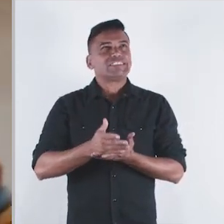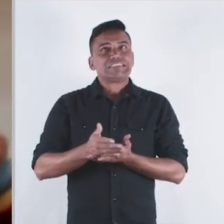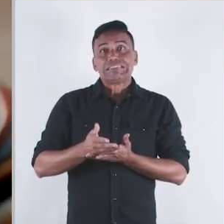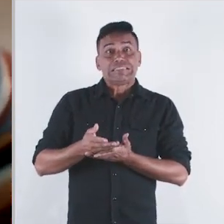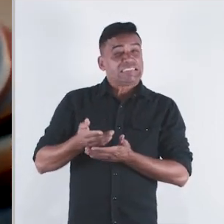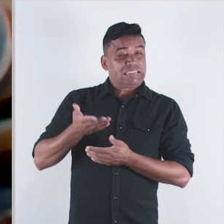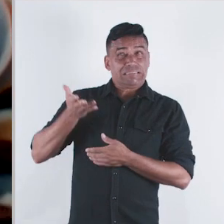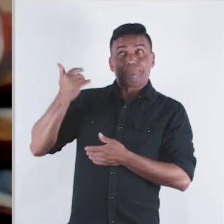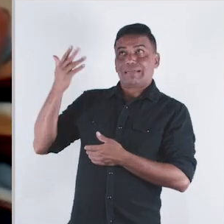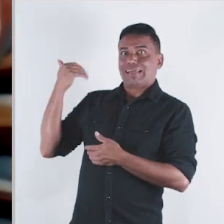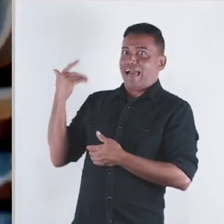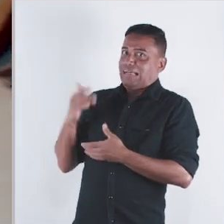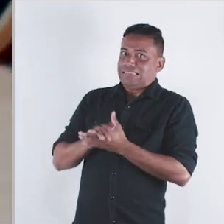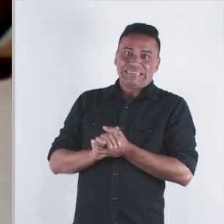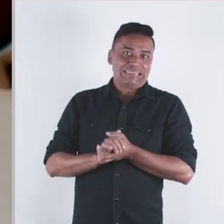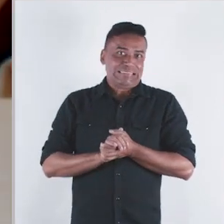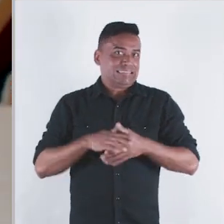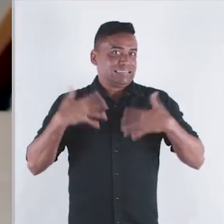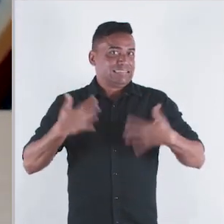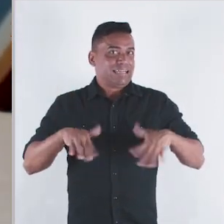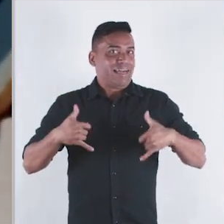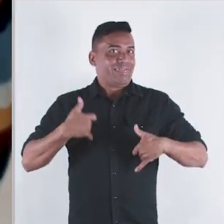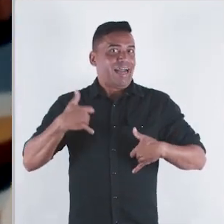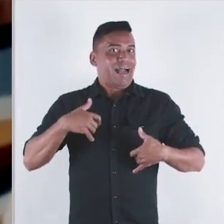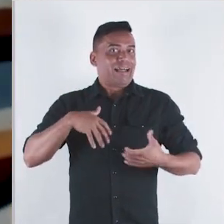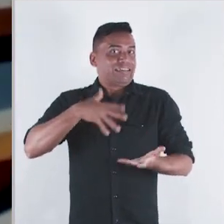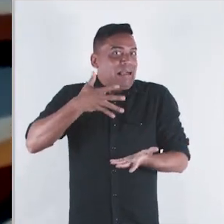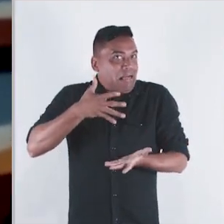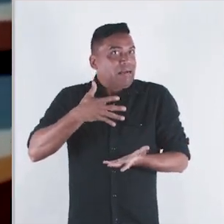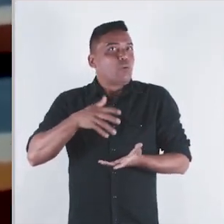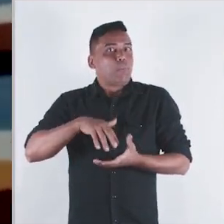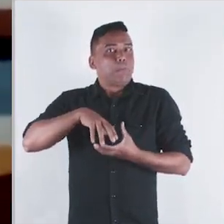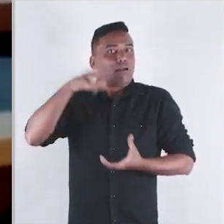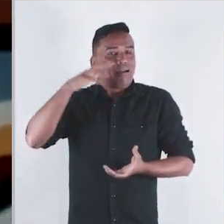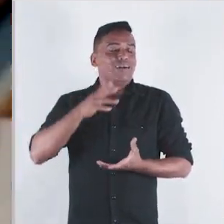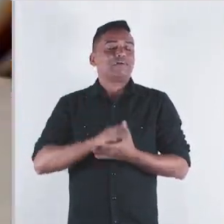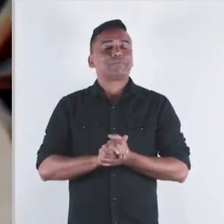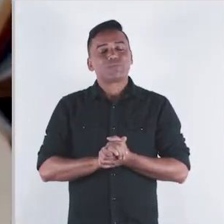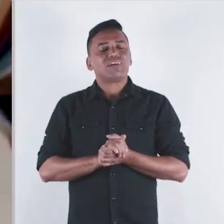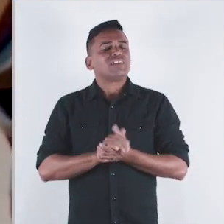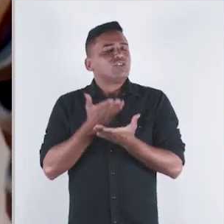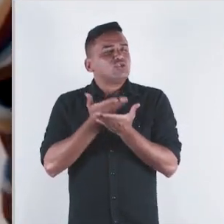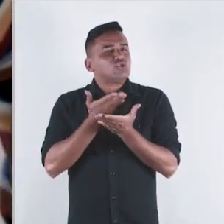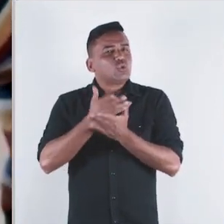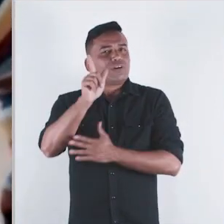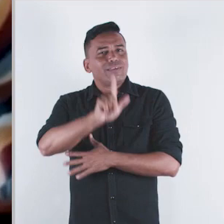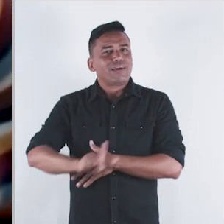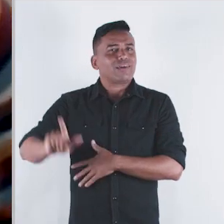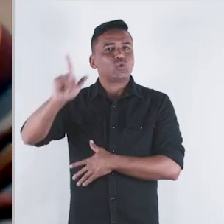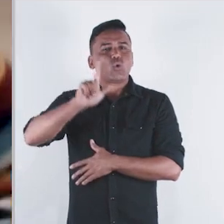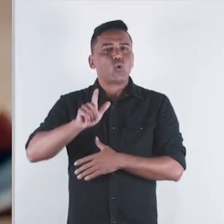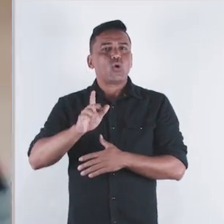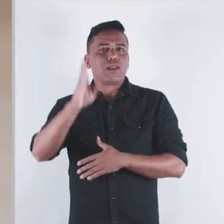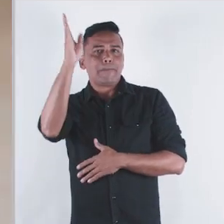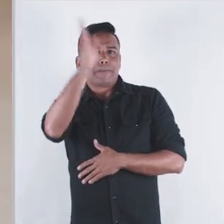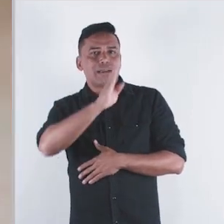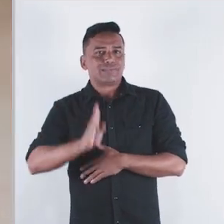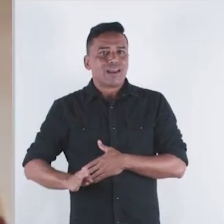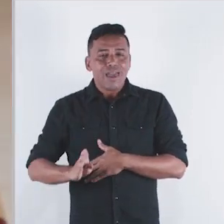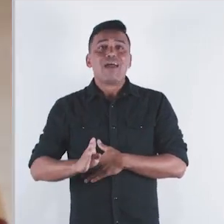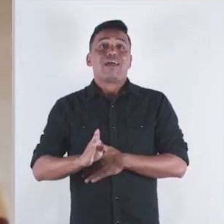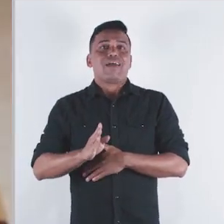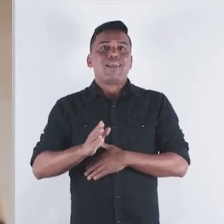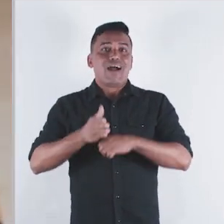quando, eu estudo a literatura brasileira contemporânea. Na verdade, é um